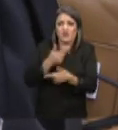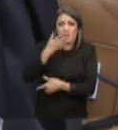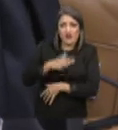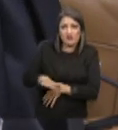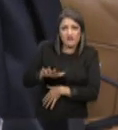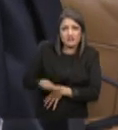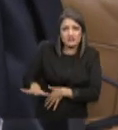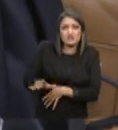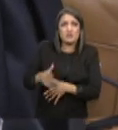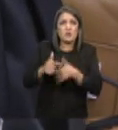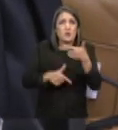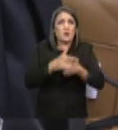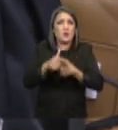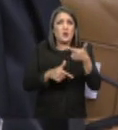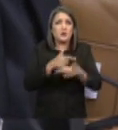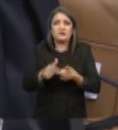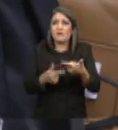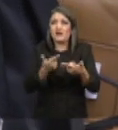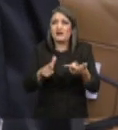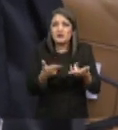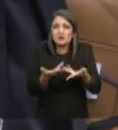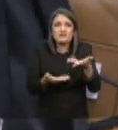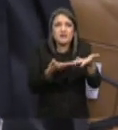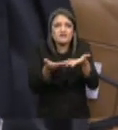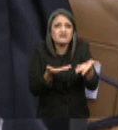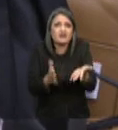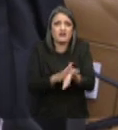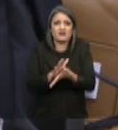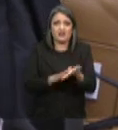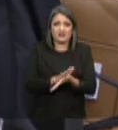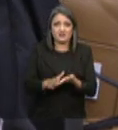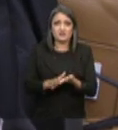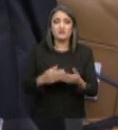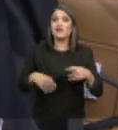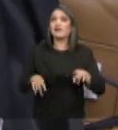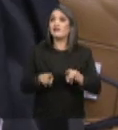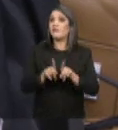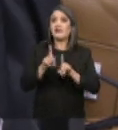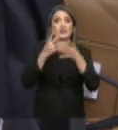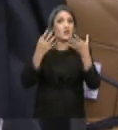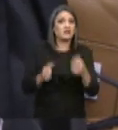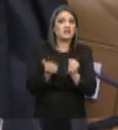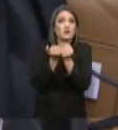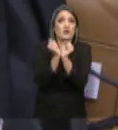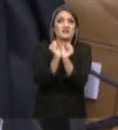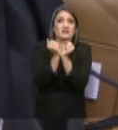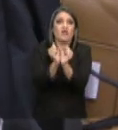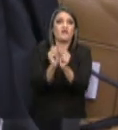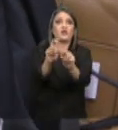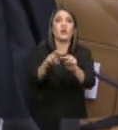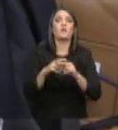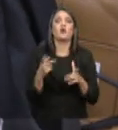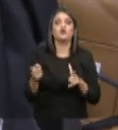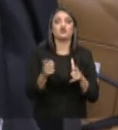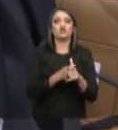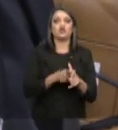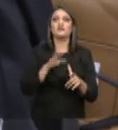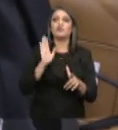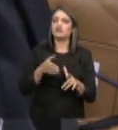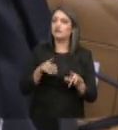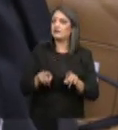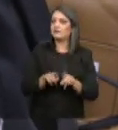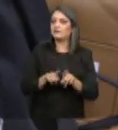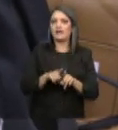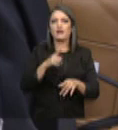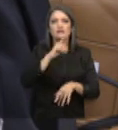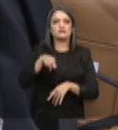se omitiu frente da escravidão por dívidas condenando já em seu tempo os denominados